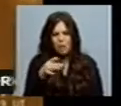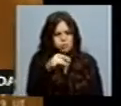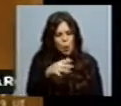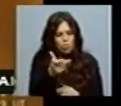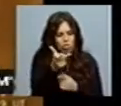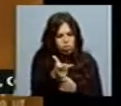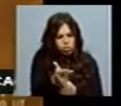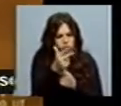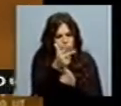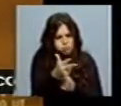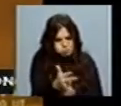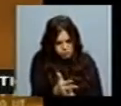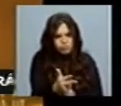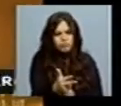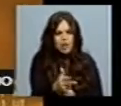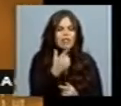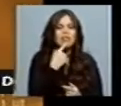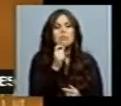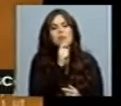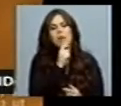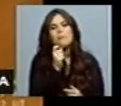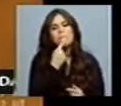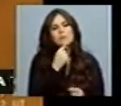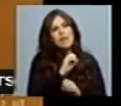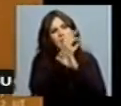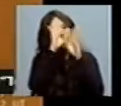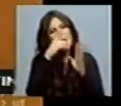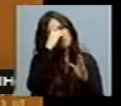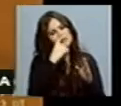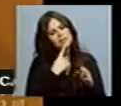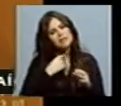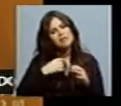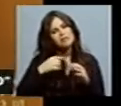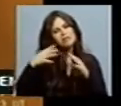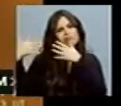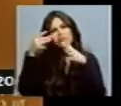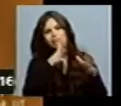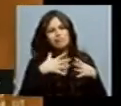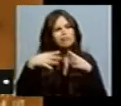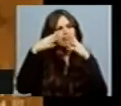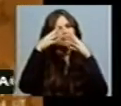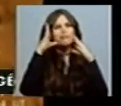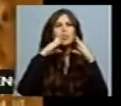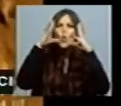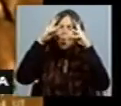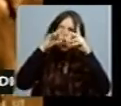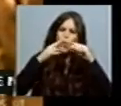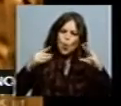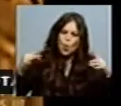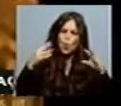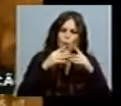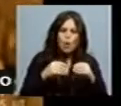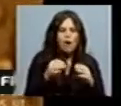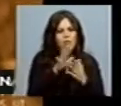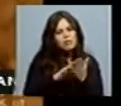permitiu também perceber um bocadinho mais sobre fazer um perfil da atmosfera de Titã, dos seus ventos, do metano, a origem